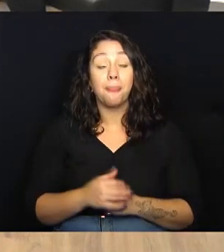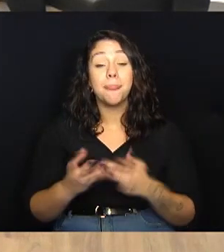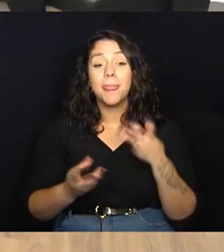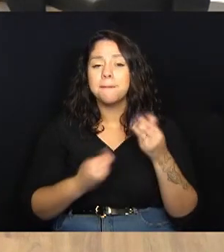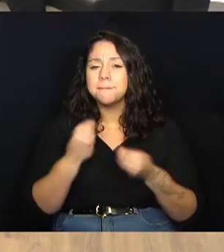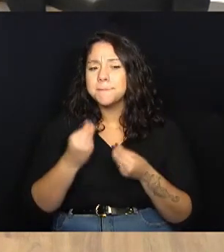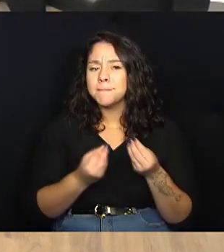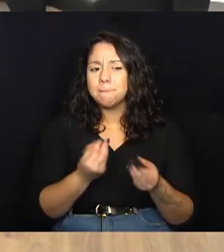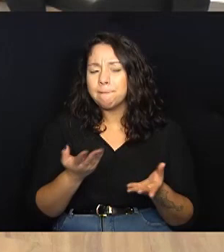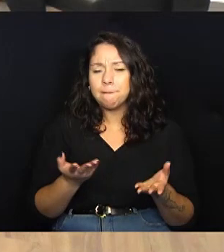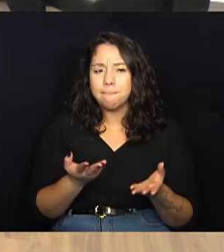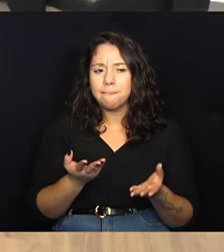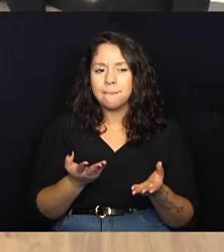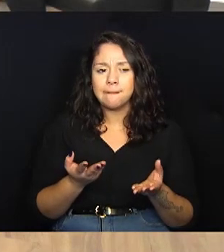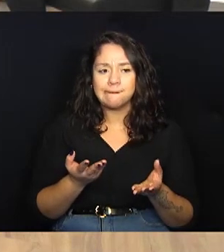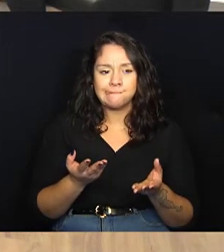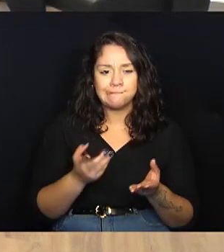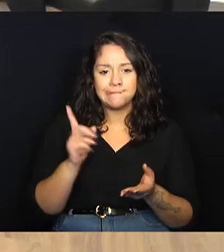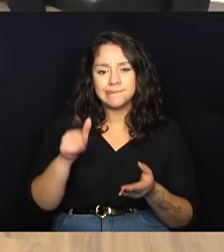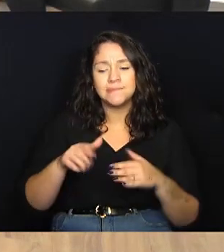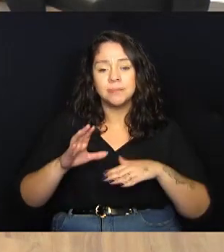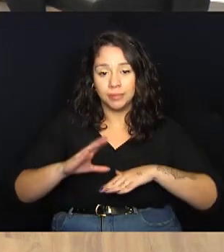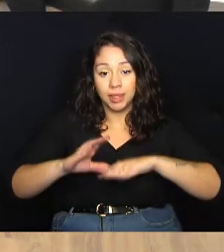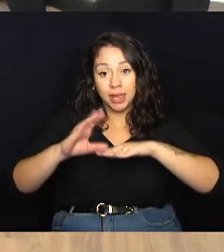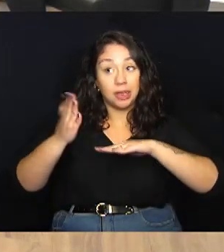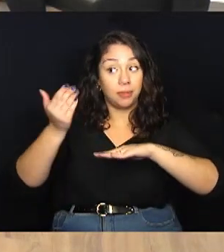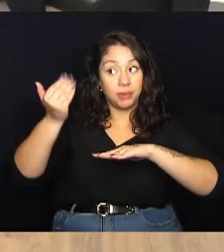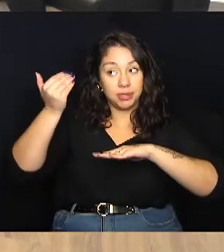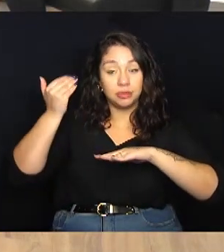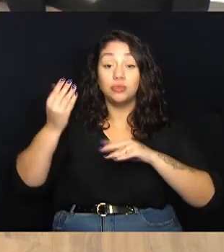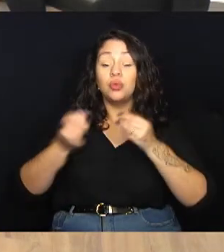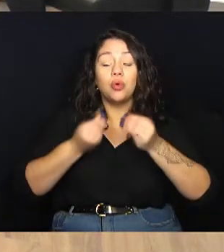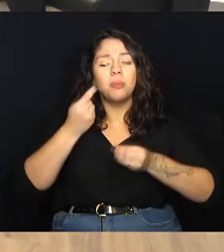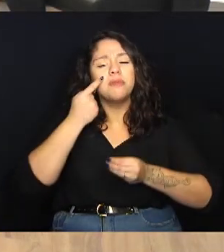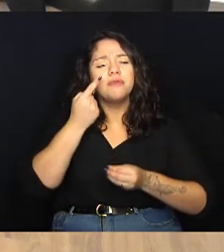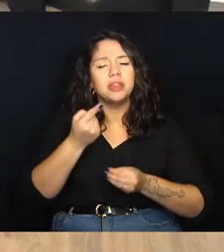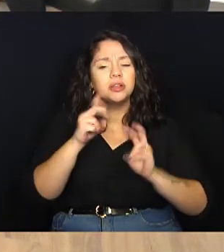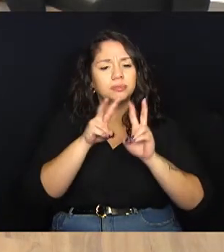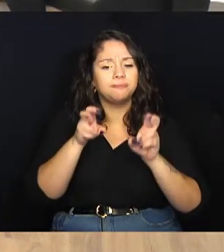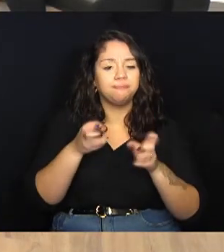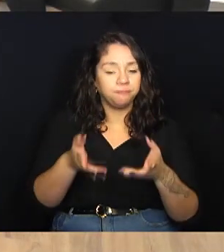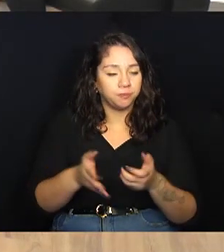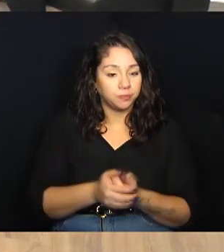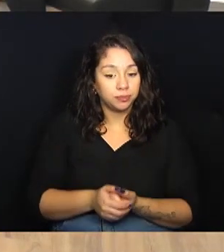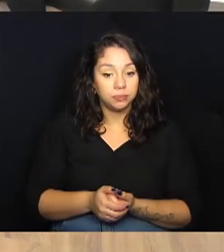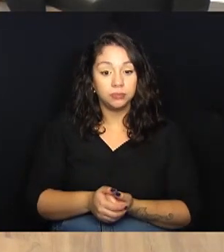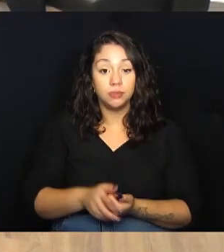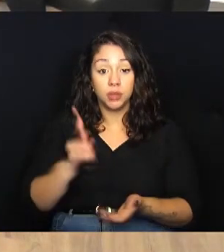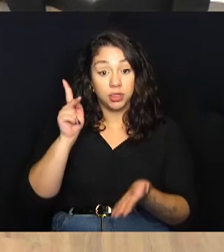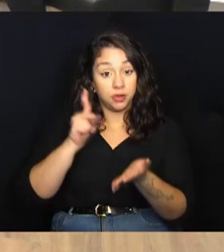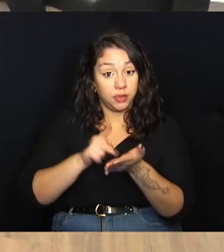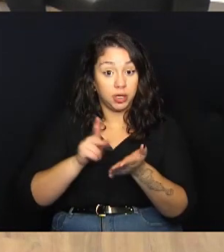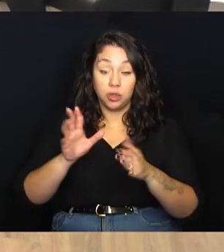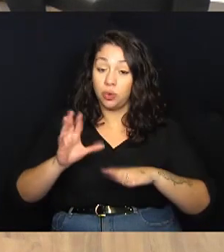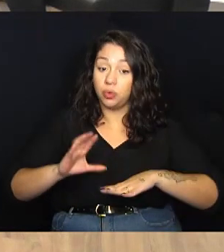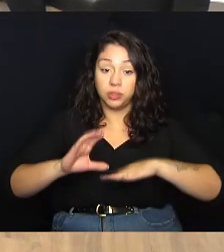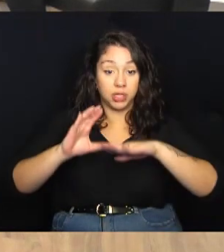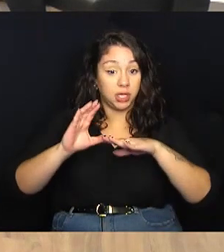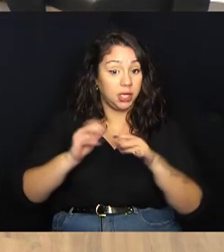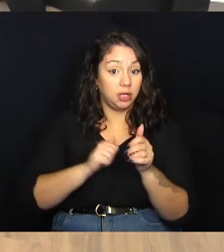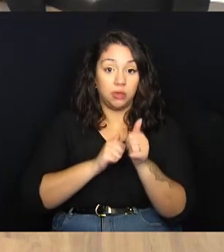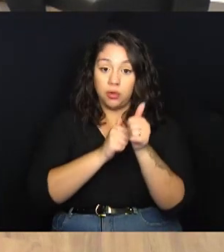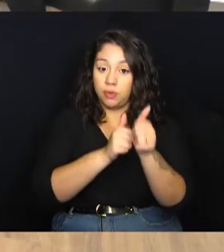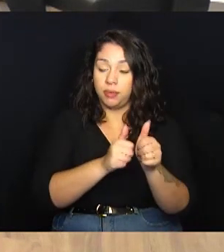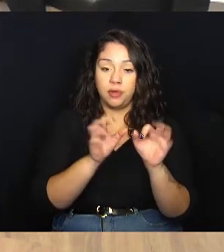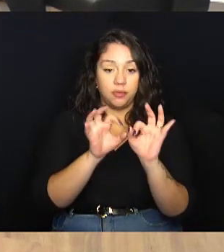veem, quando a senhora era conselheira, via essa questão? Na verdade, o conselho ele não acompanha muito famílias acolhedoras.